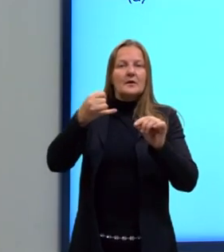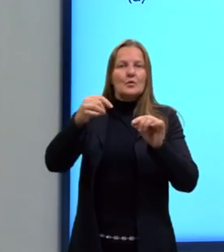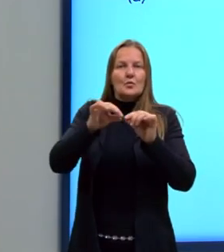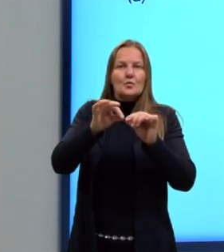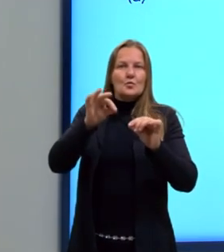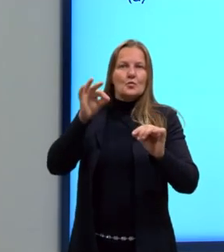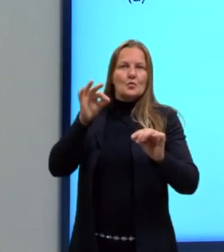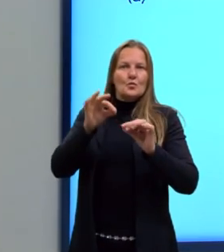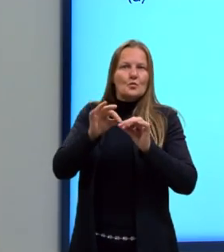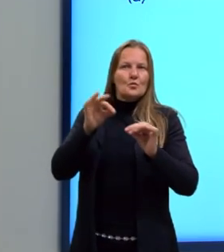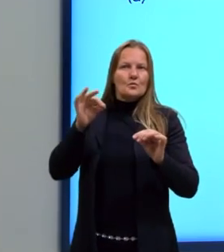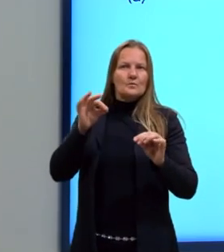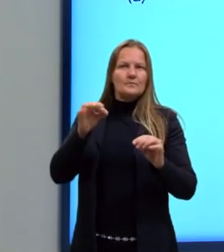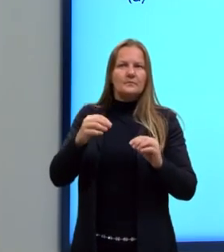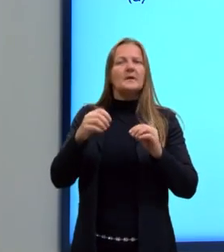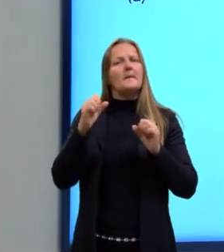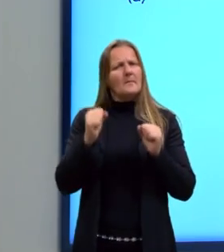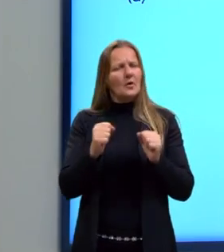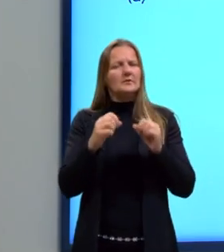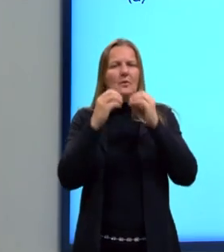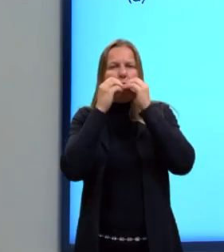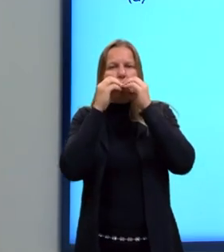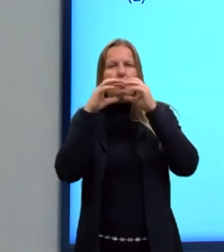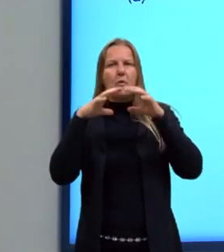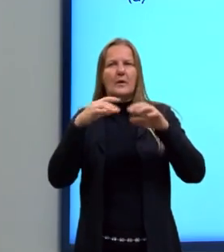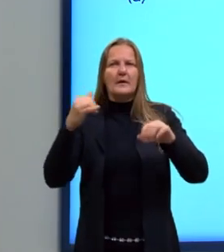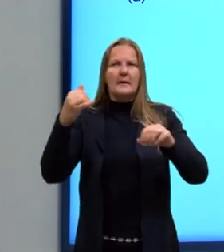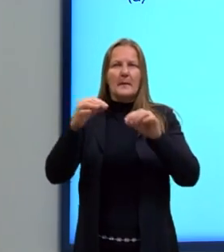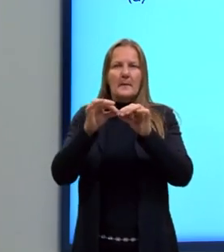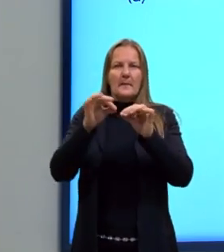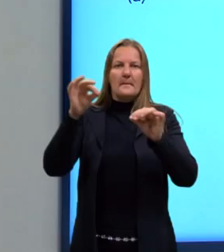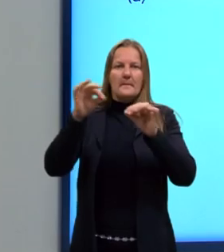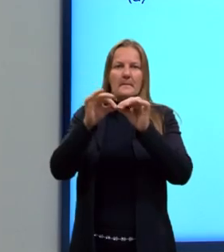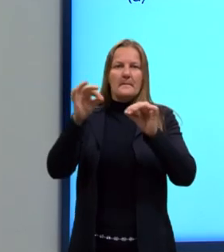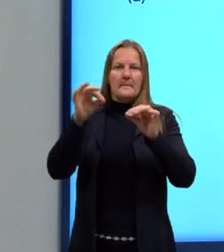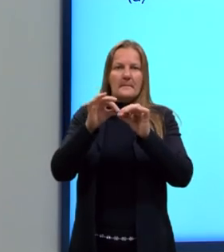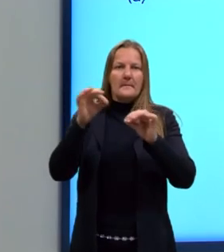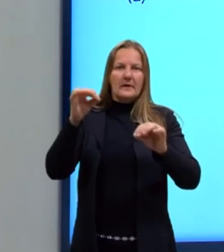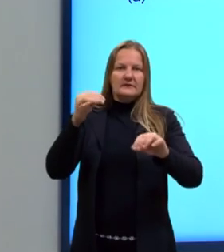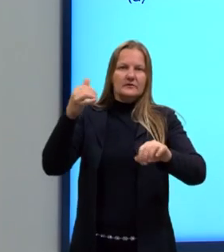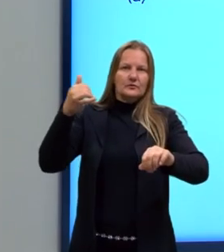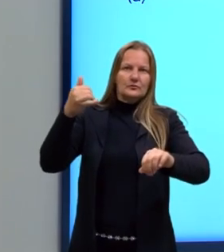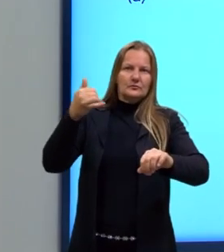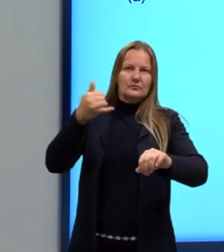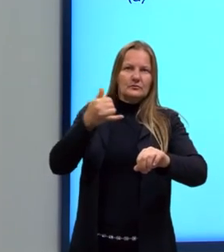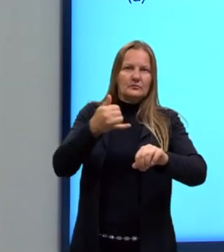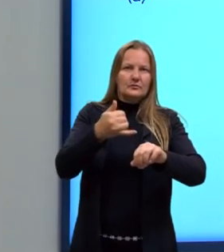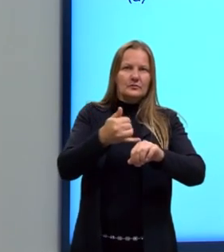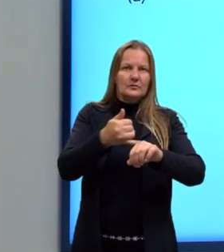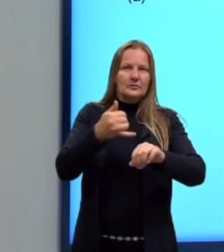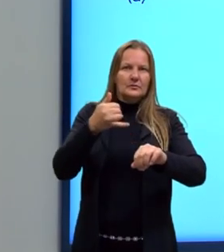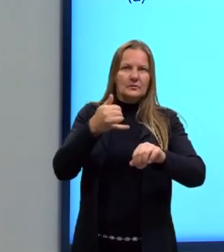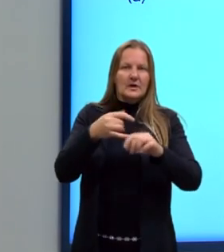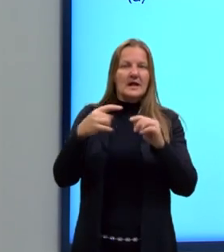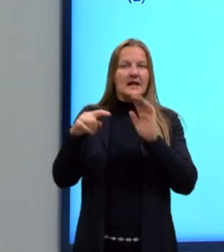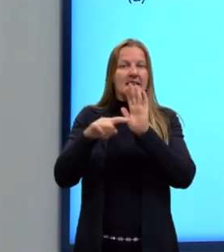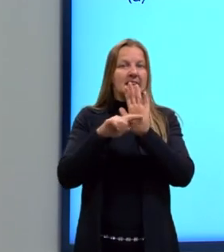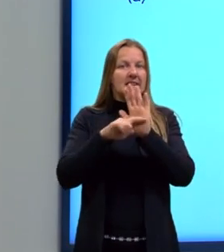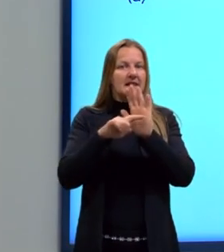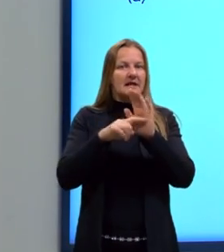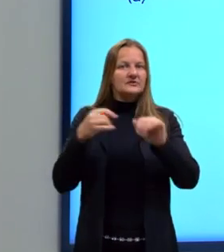como a gente tinha ali no no outro exemplo né chegar com esse bastão que já tá carregado negativamente